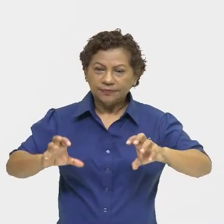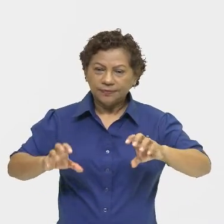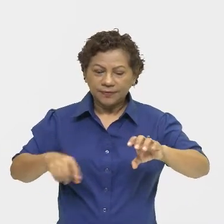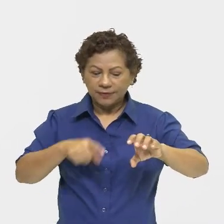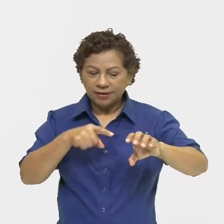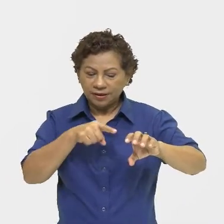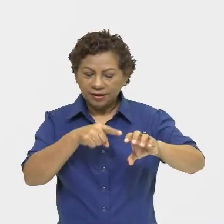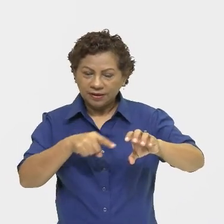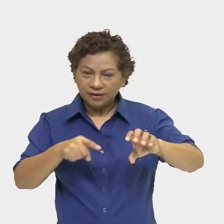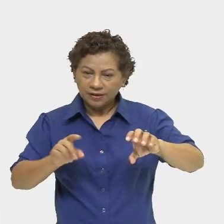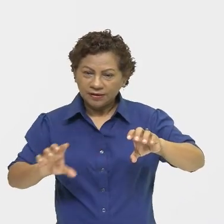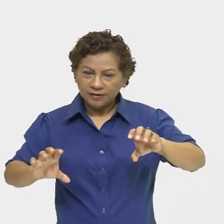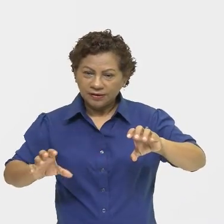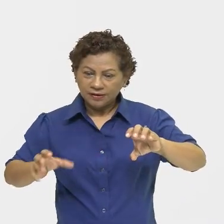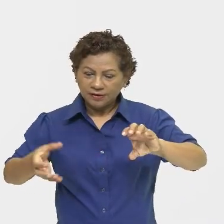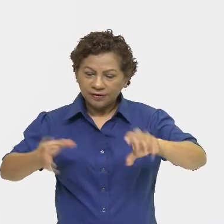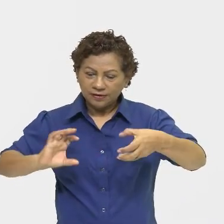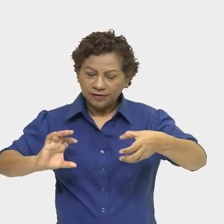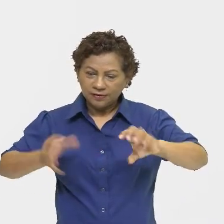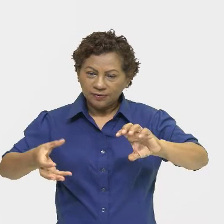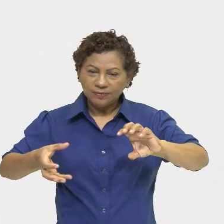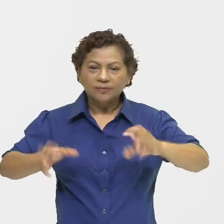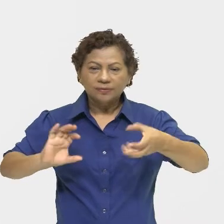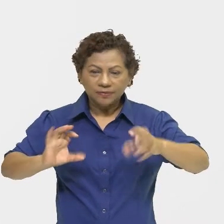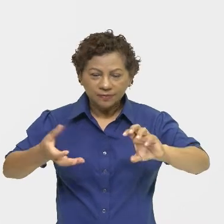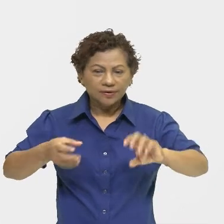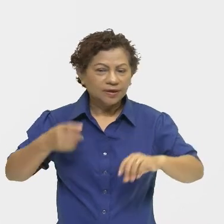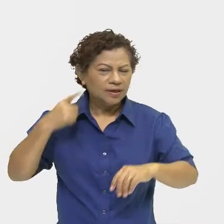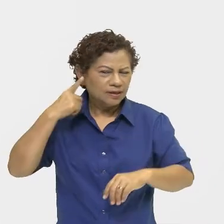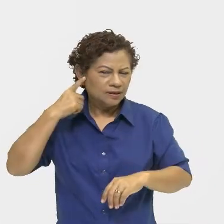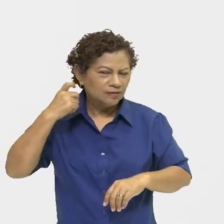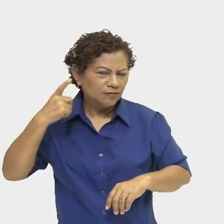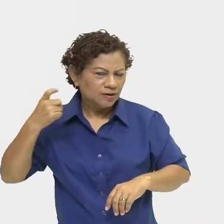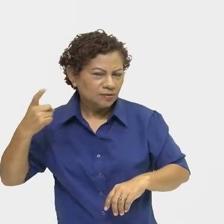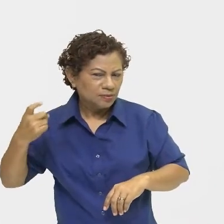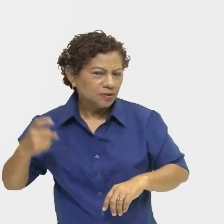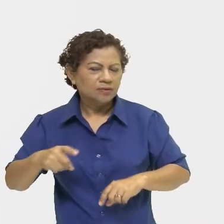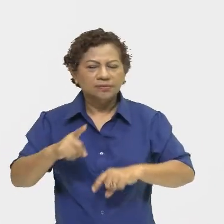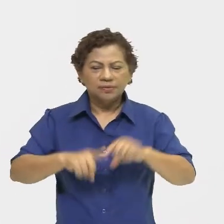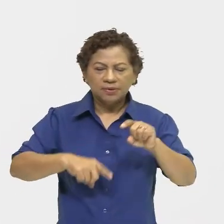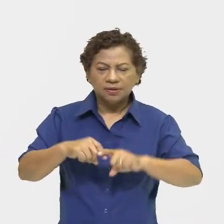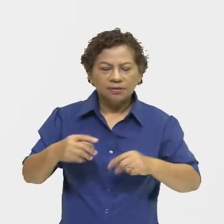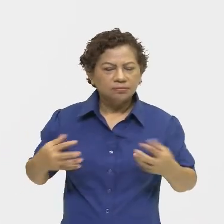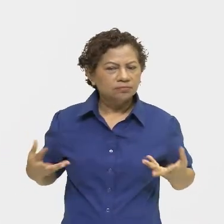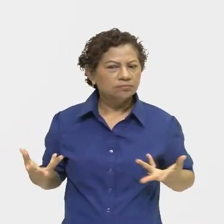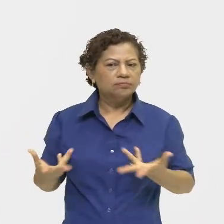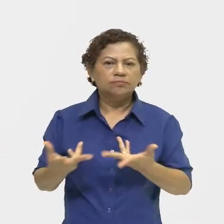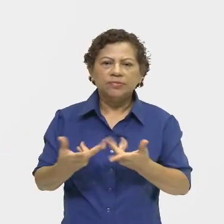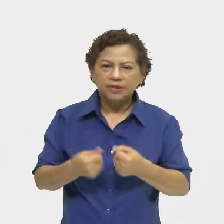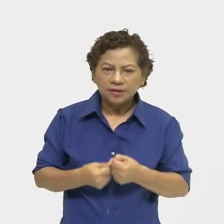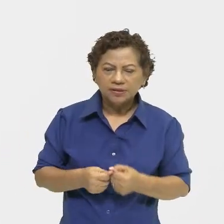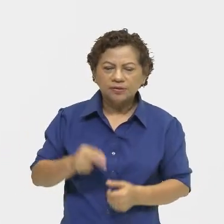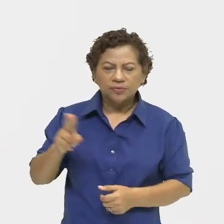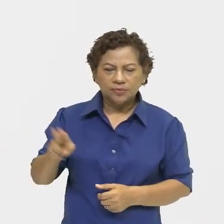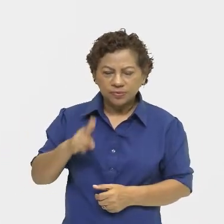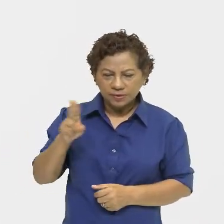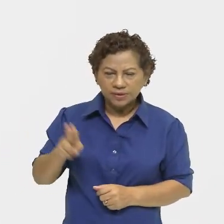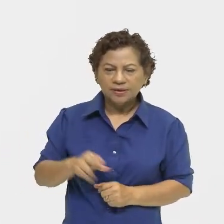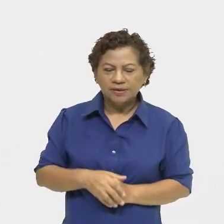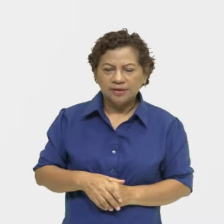no sentido oposto. É um instrumento musical muito utilizado nos rituais de umbanda e pelos grupos